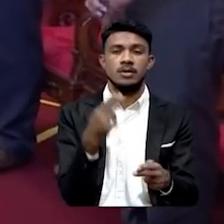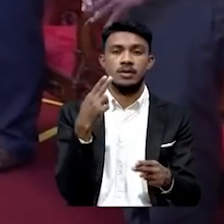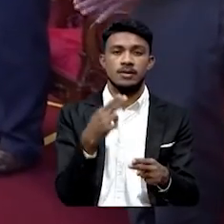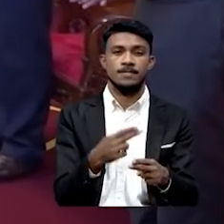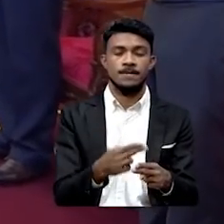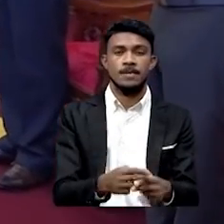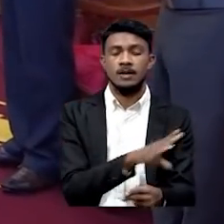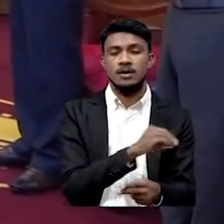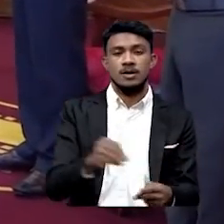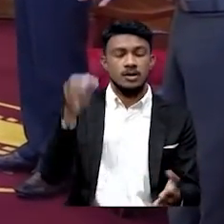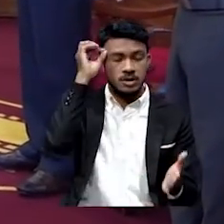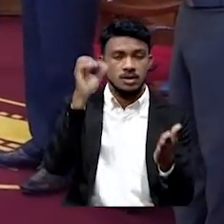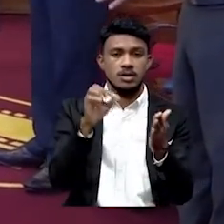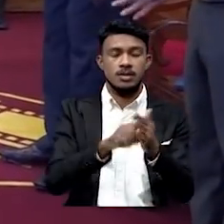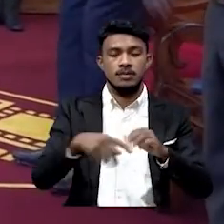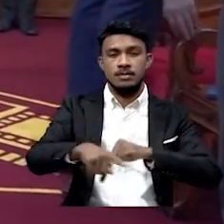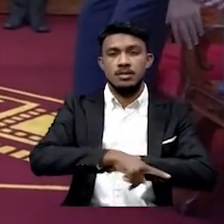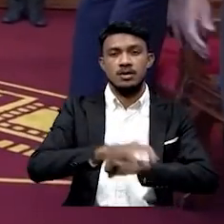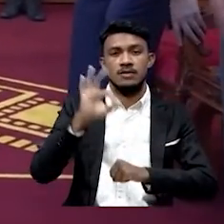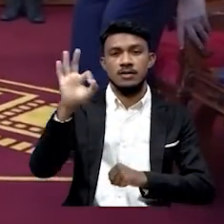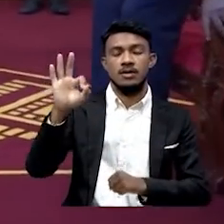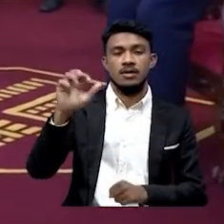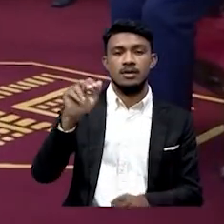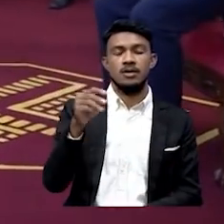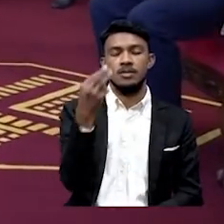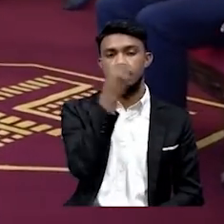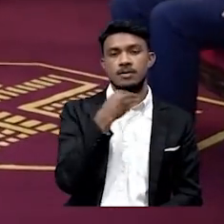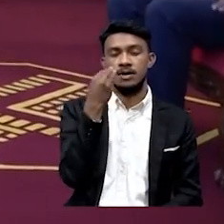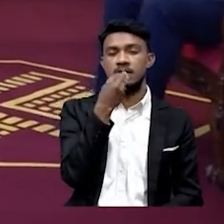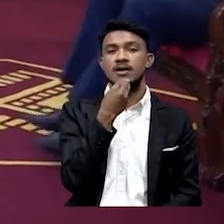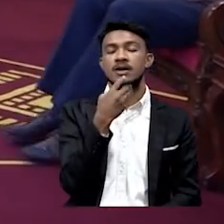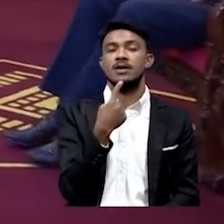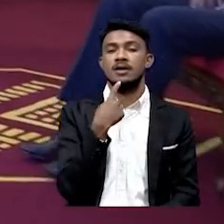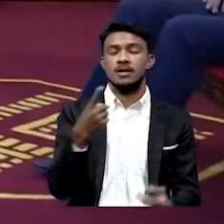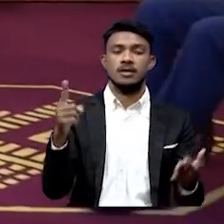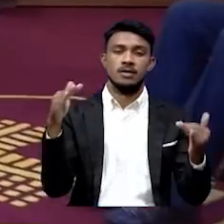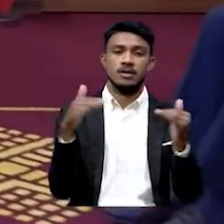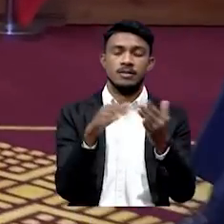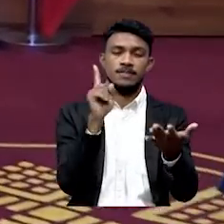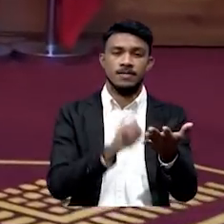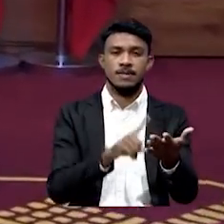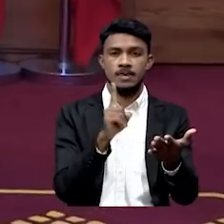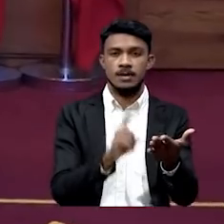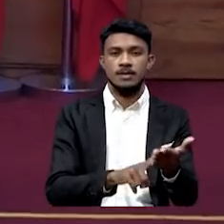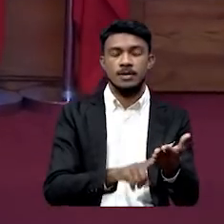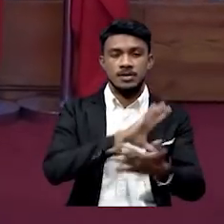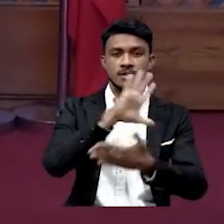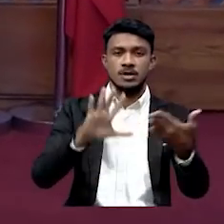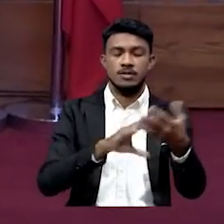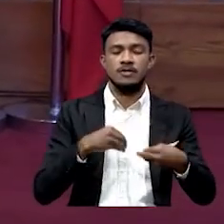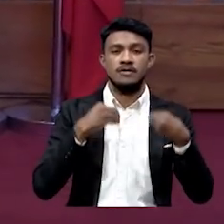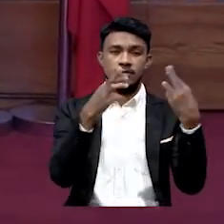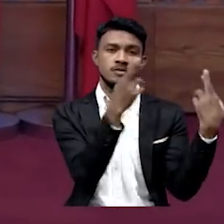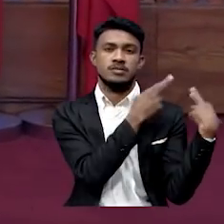no secretário-geral Partido Fretilin Maria Alcatiri, onde discutimos com a cerimônia Transição Mandato, celebração